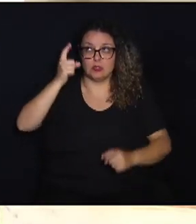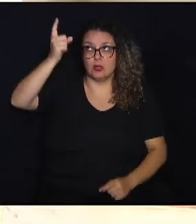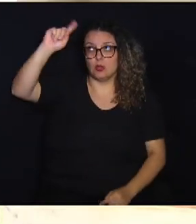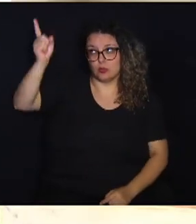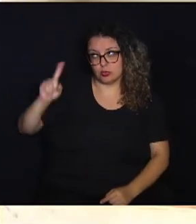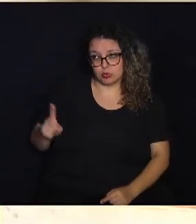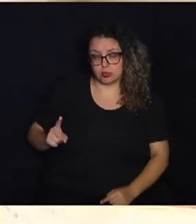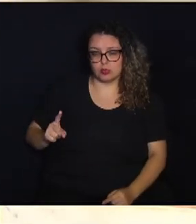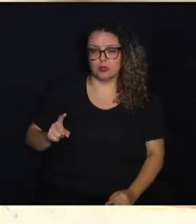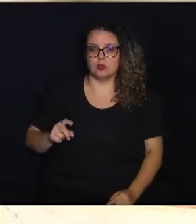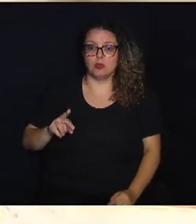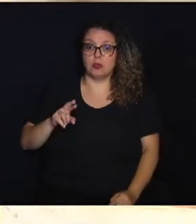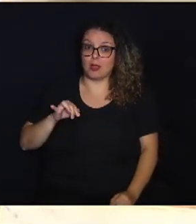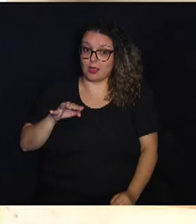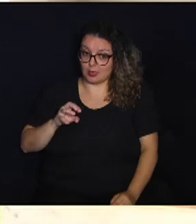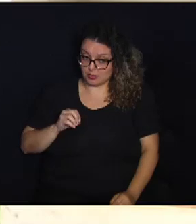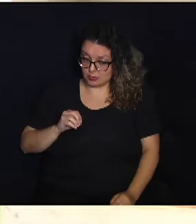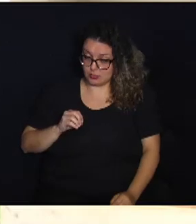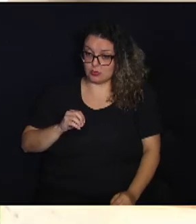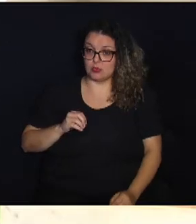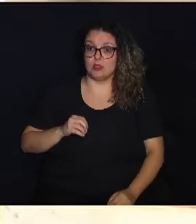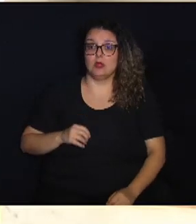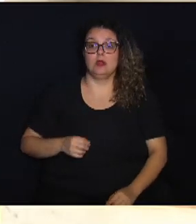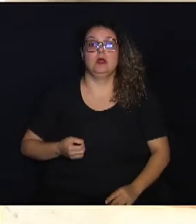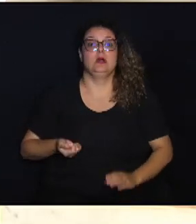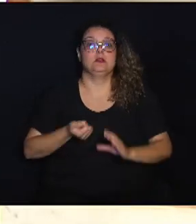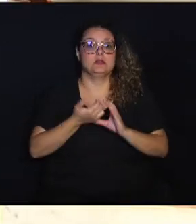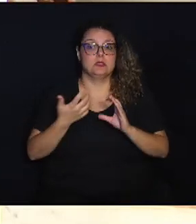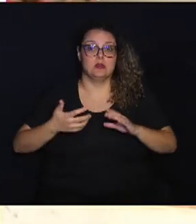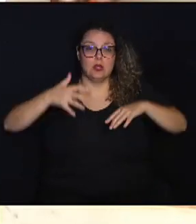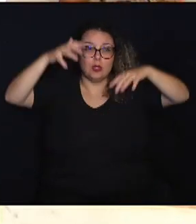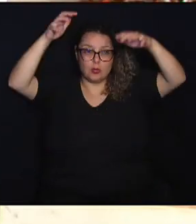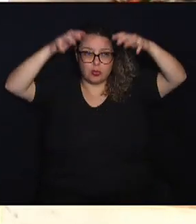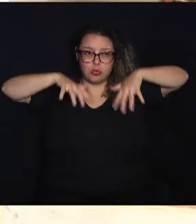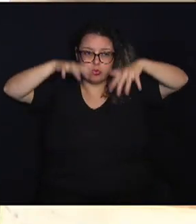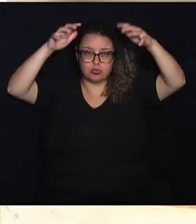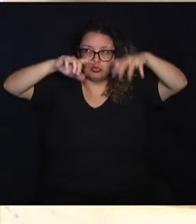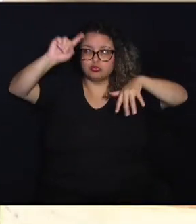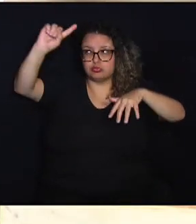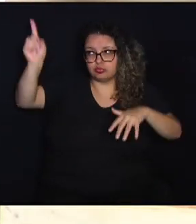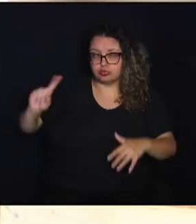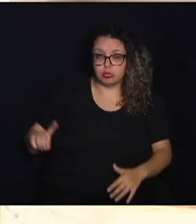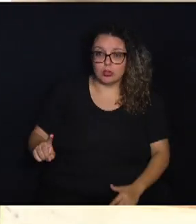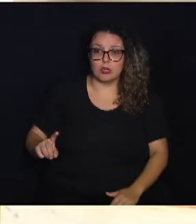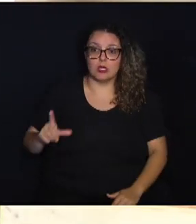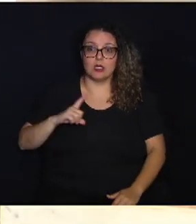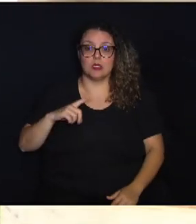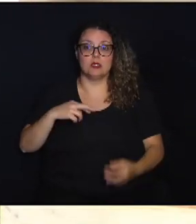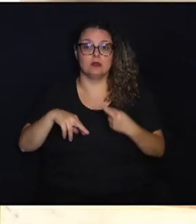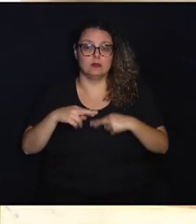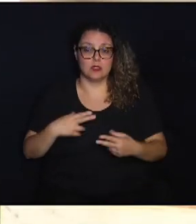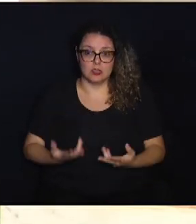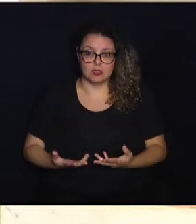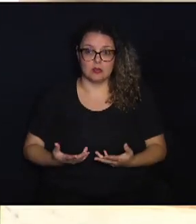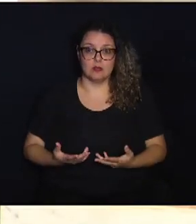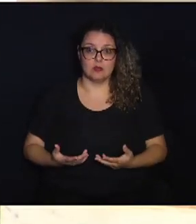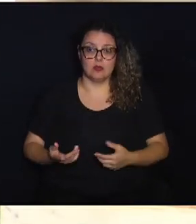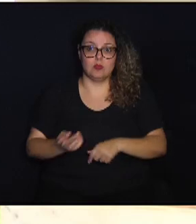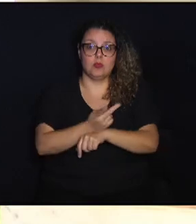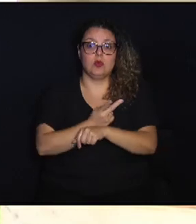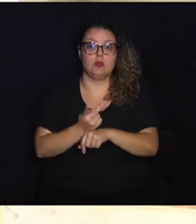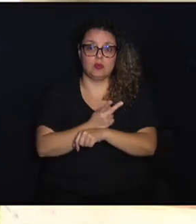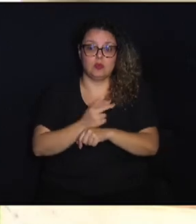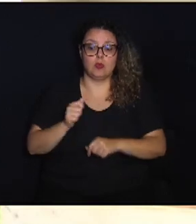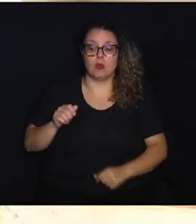A característica de temporais, normalmente com raios, e aí tem uma questão do seguinte, as pessoas só procuram às vezes o abrigo no